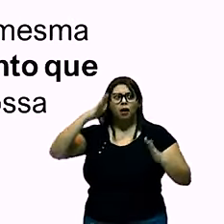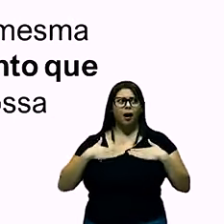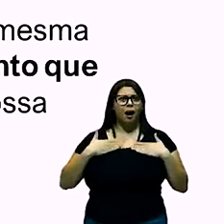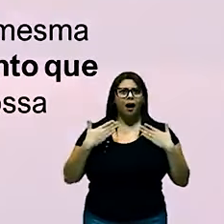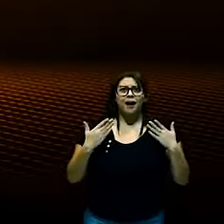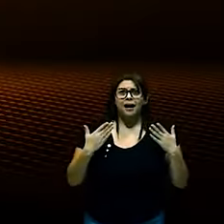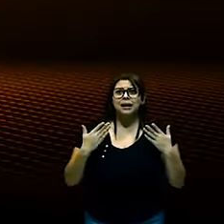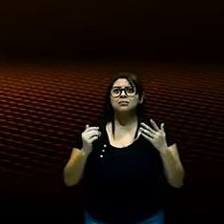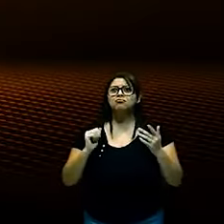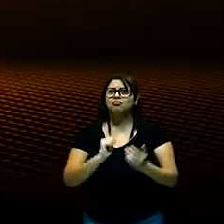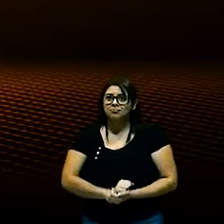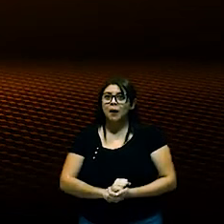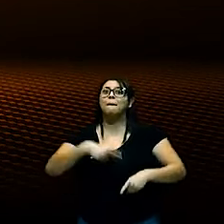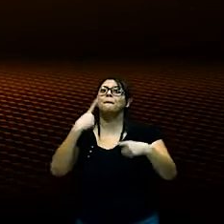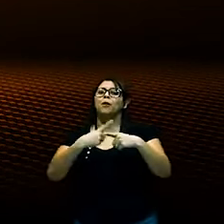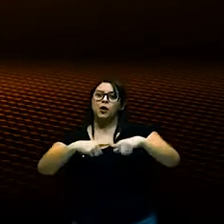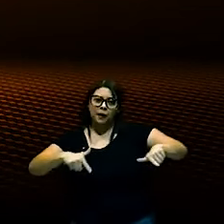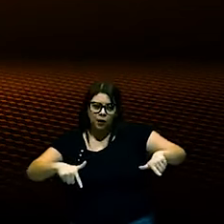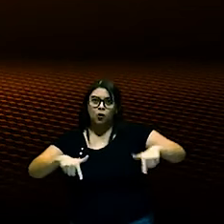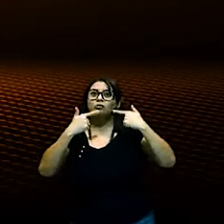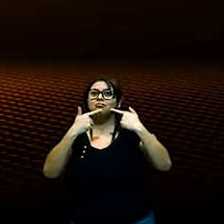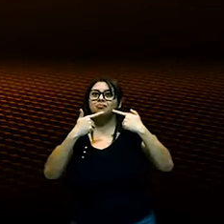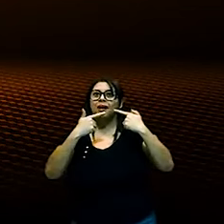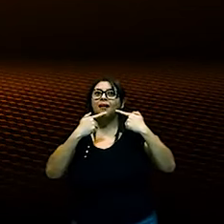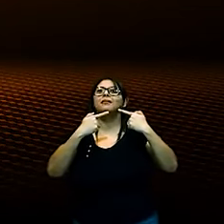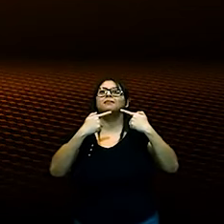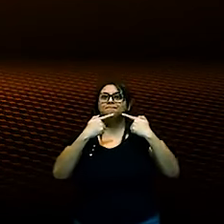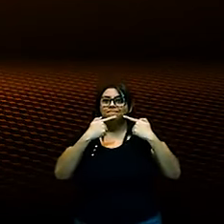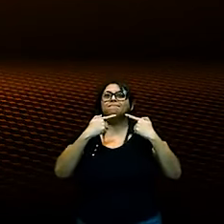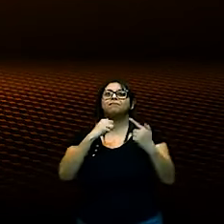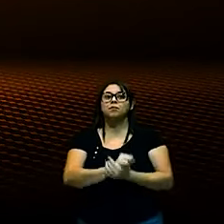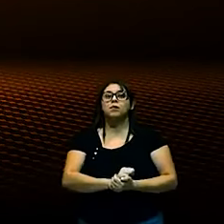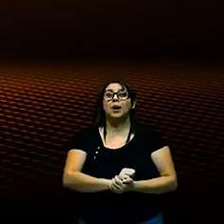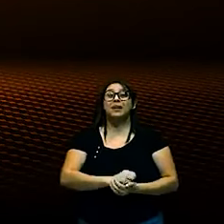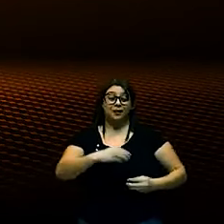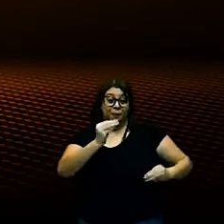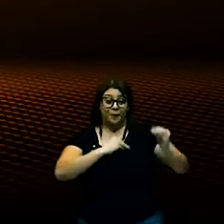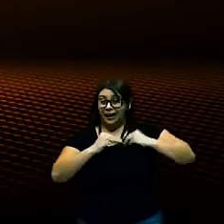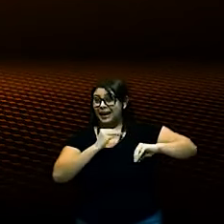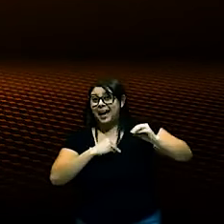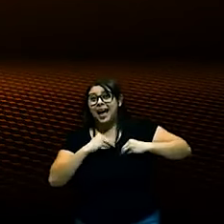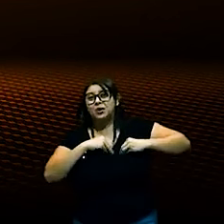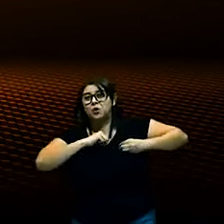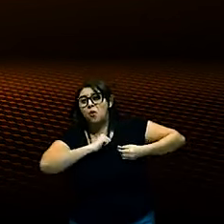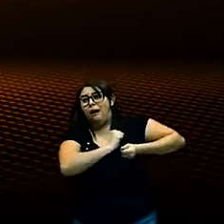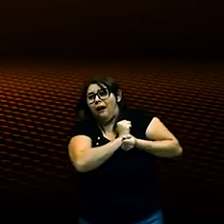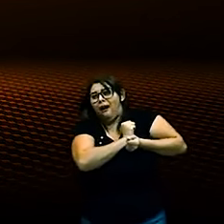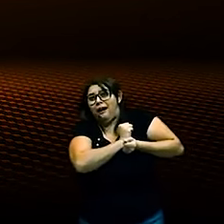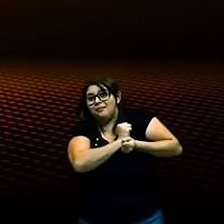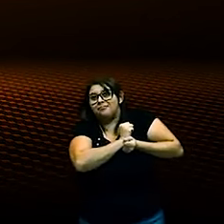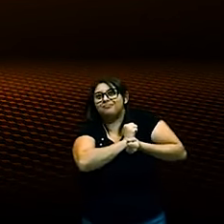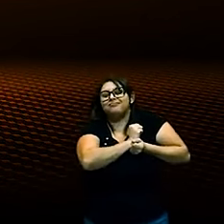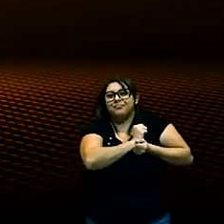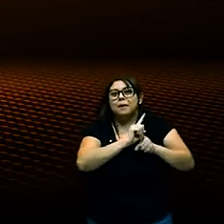lutas, com a sua mente, sua alma, diante dos tormentos do pecado, que ele não se via livre. Mas Lutero, lendo